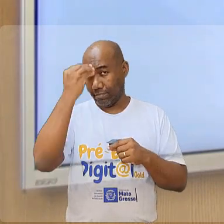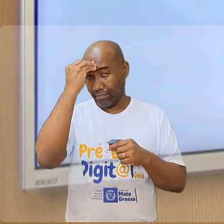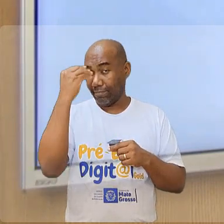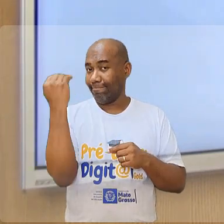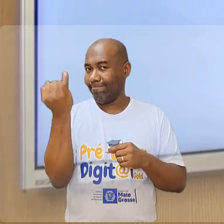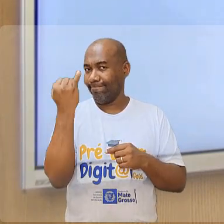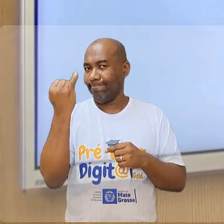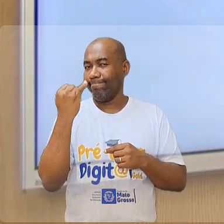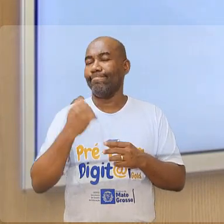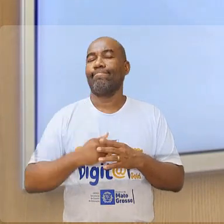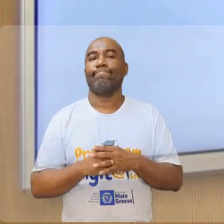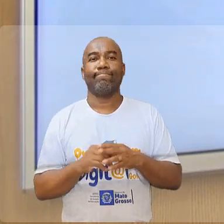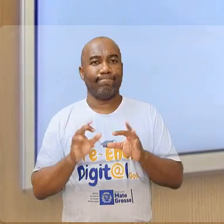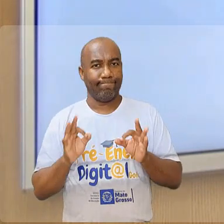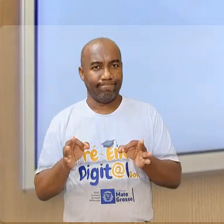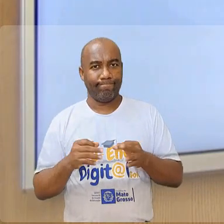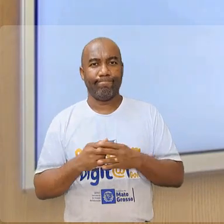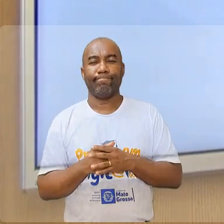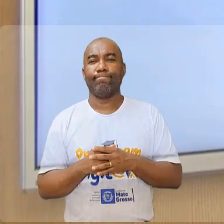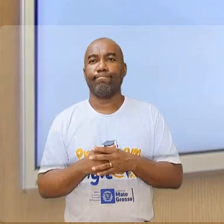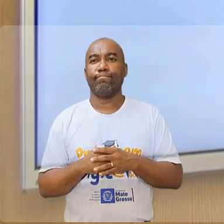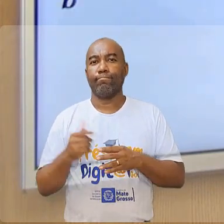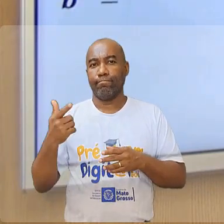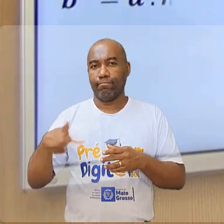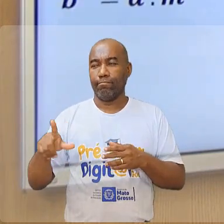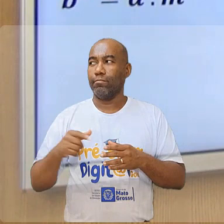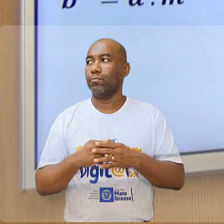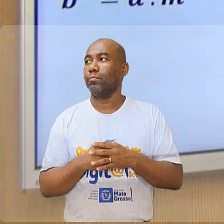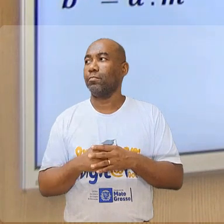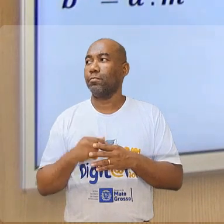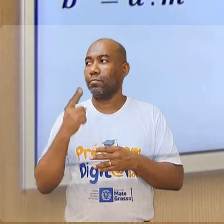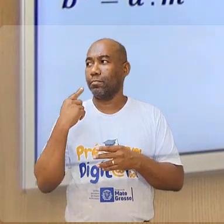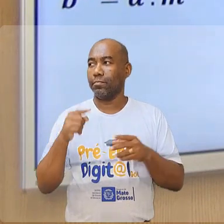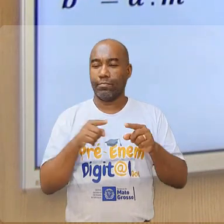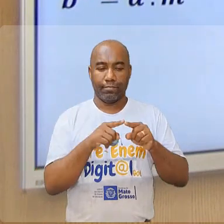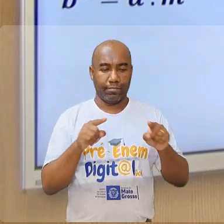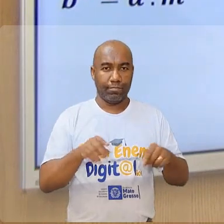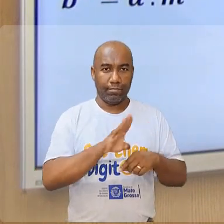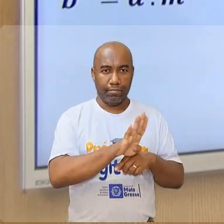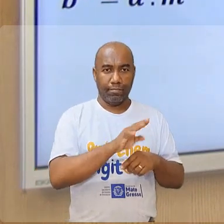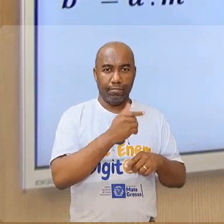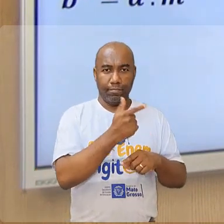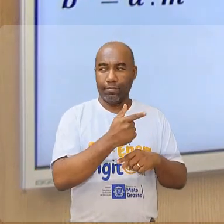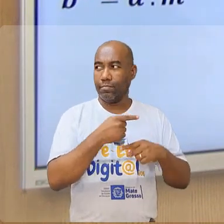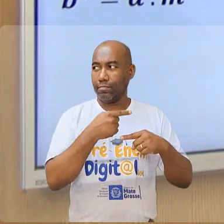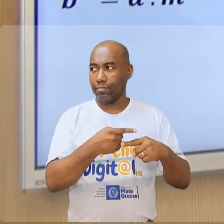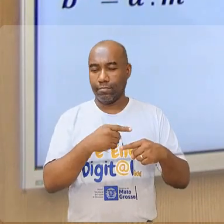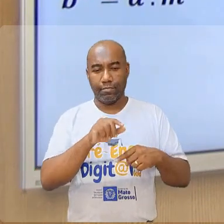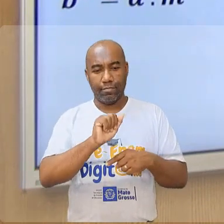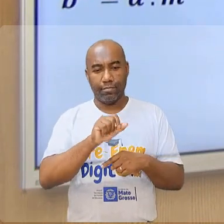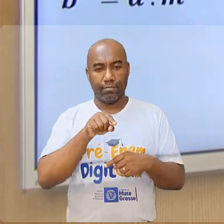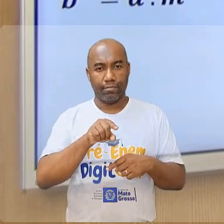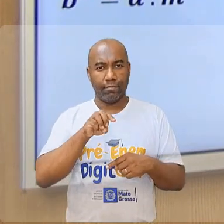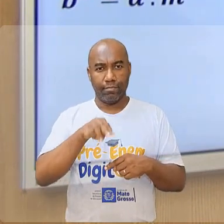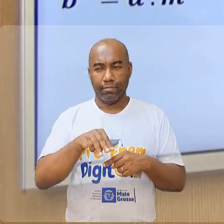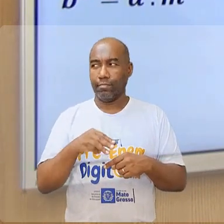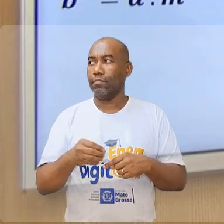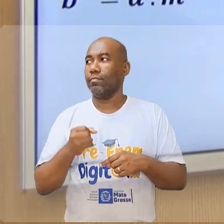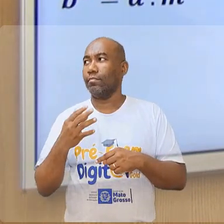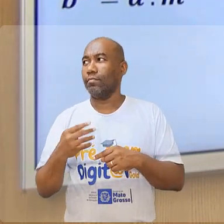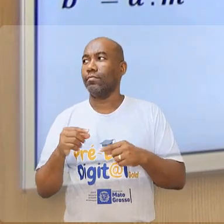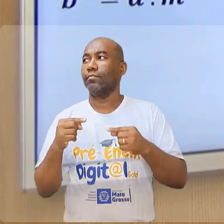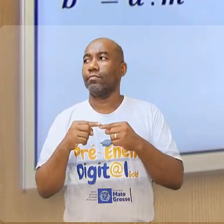você gravar a gente usa muito ela beleza vamo pro próximo dá uma olhadinha aqui ó vou escrever ali no cantinho porque eu tenho